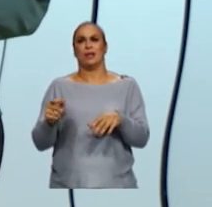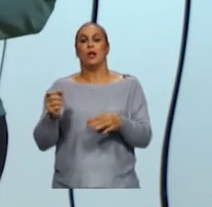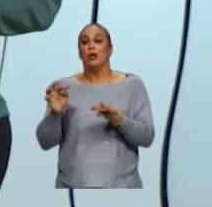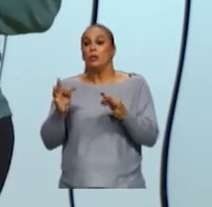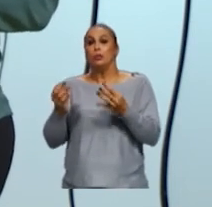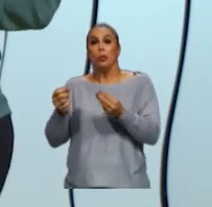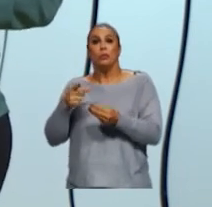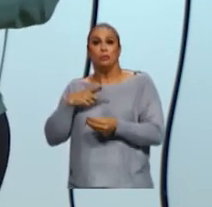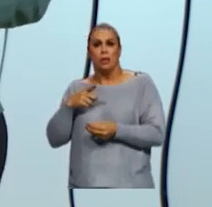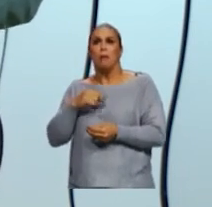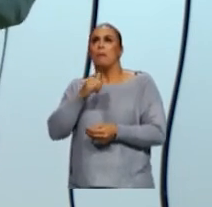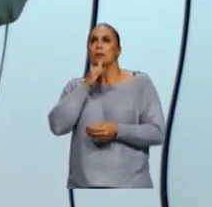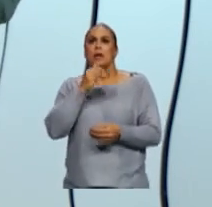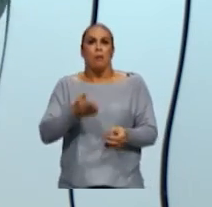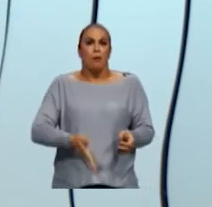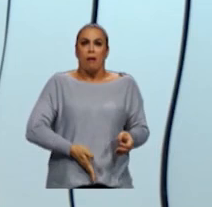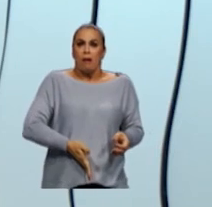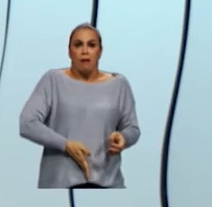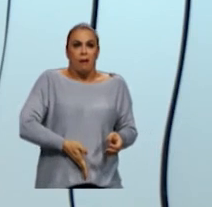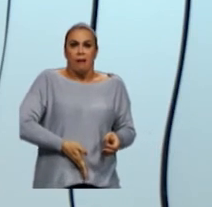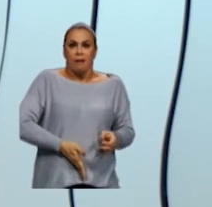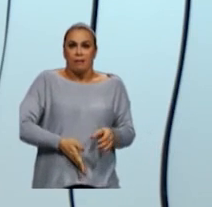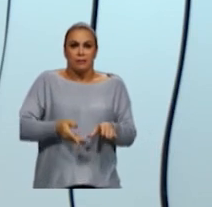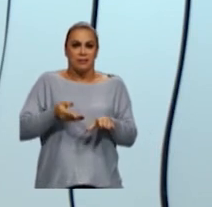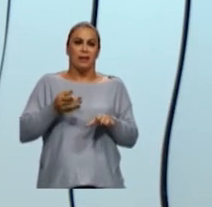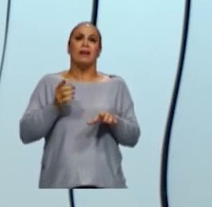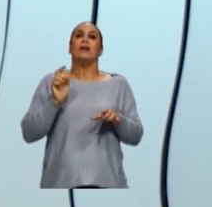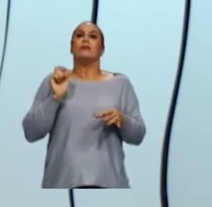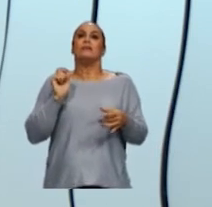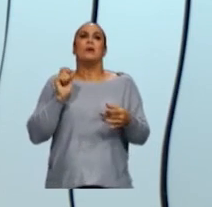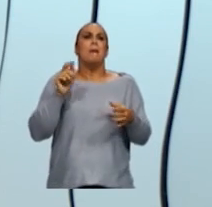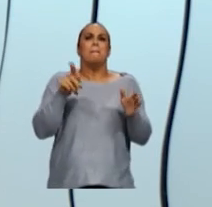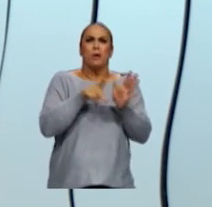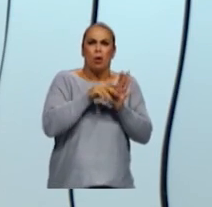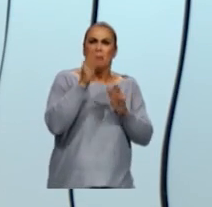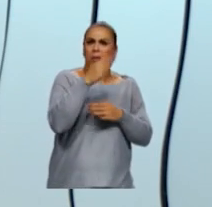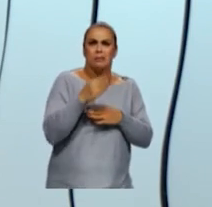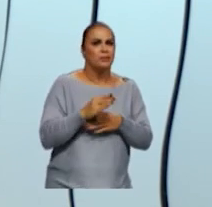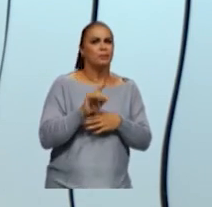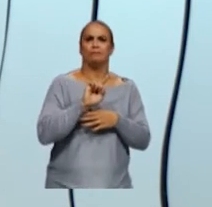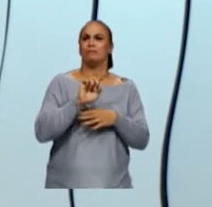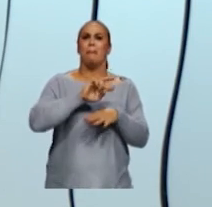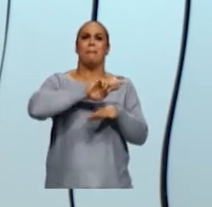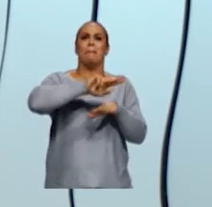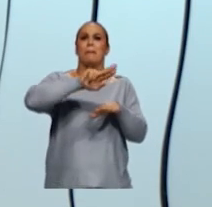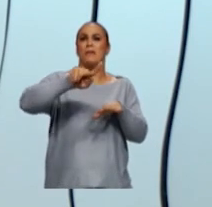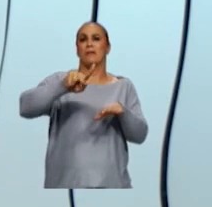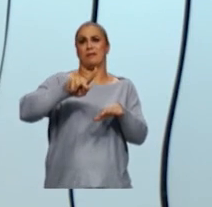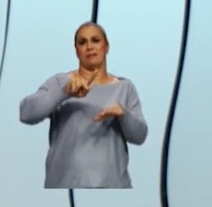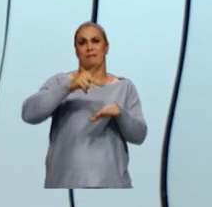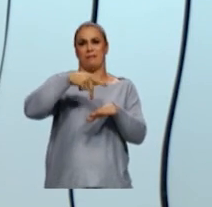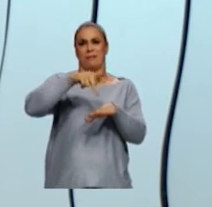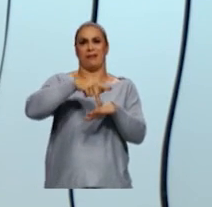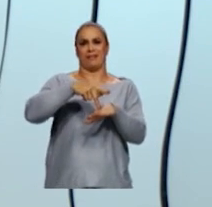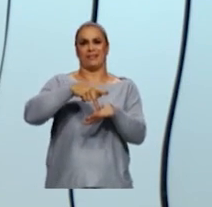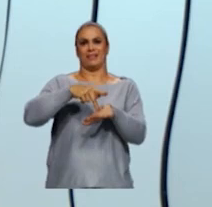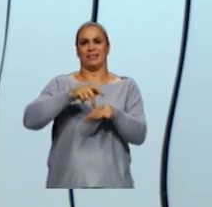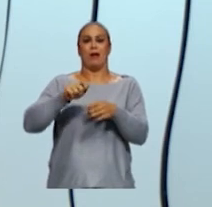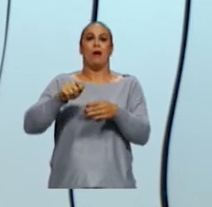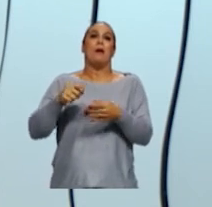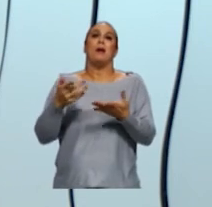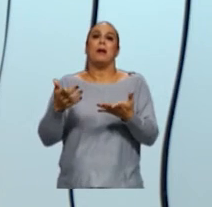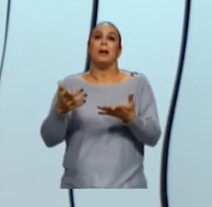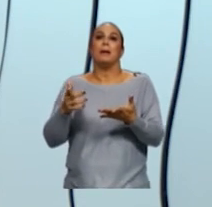sua calça foi feita na Tailândia, o seu tênis é chinês, e aí às vezes alguém que fez uma viagem te